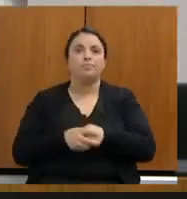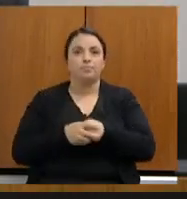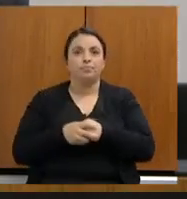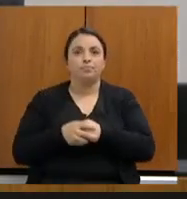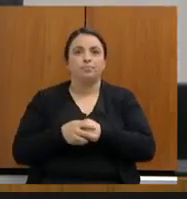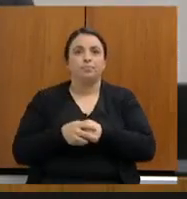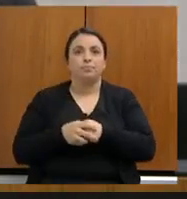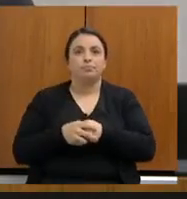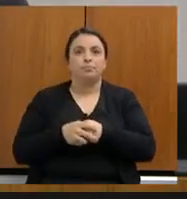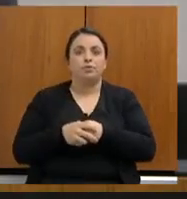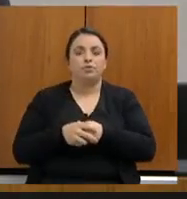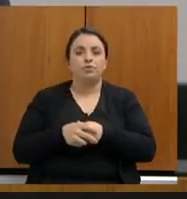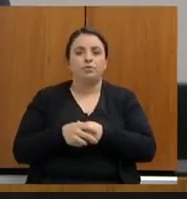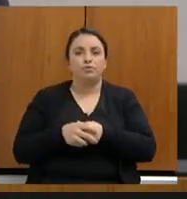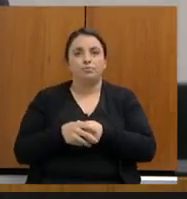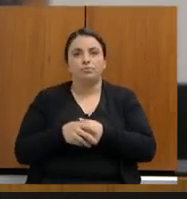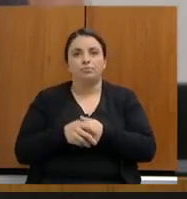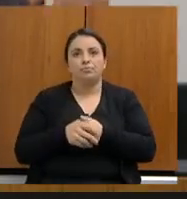eu tô aqui na